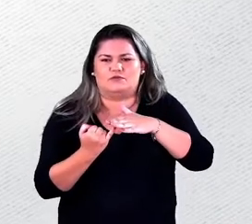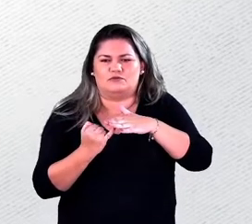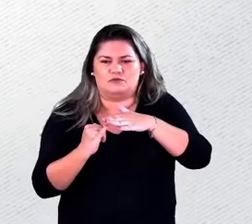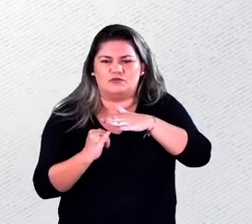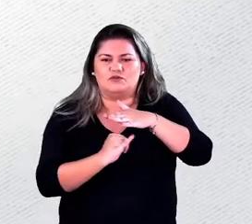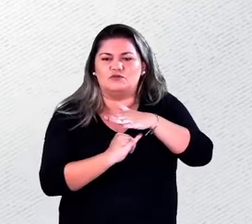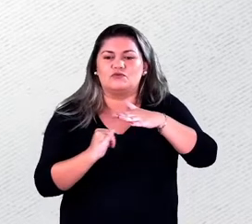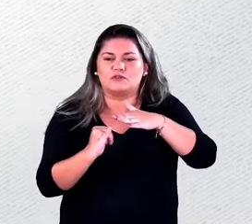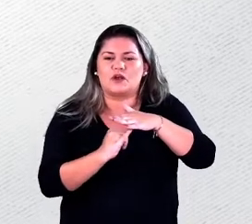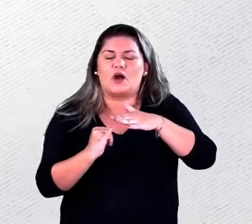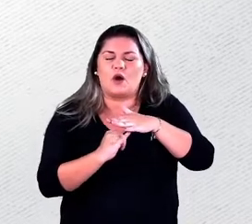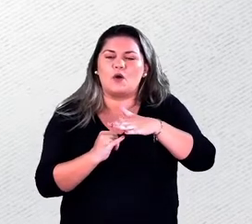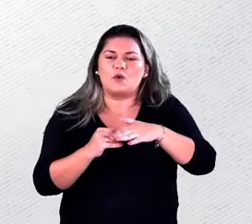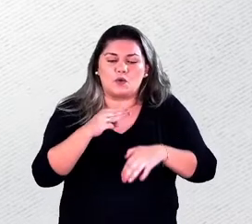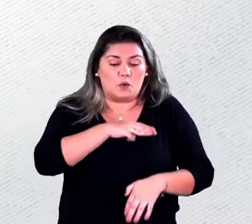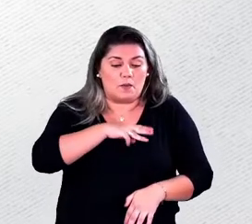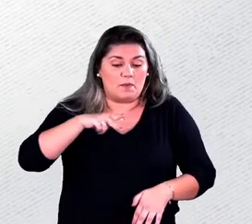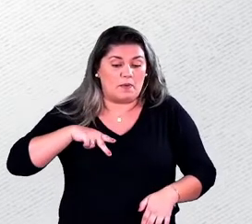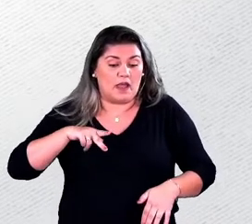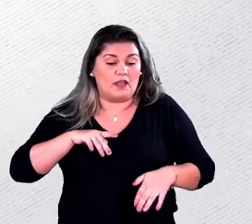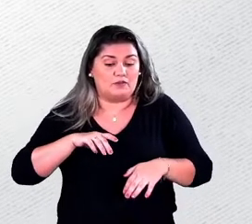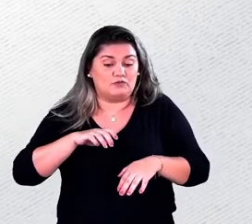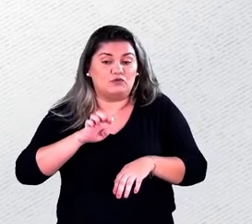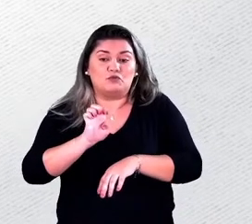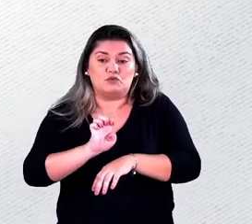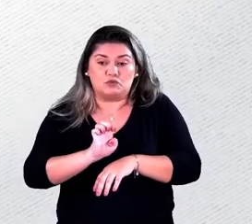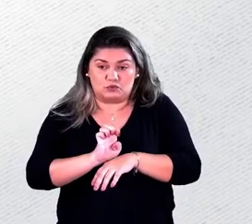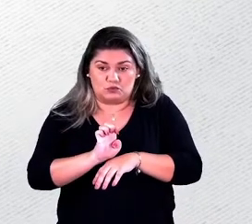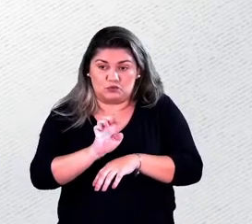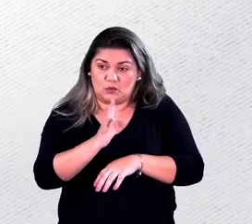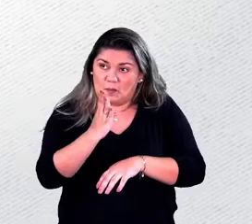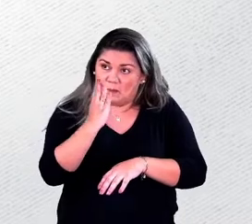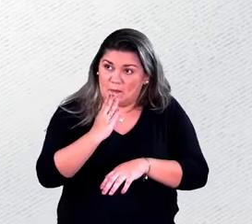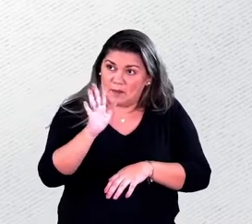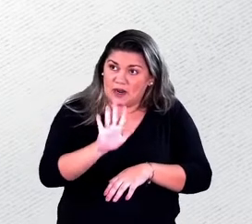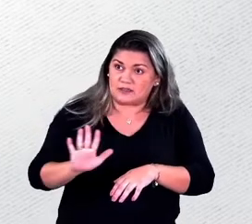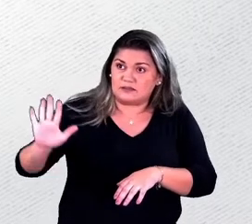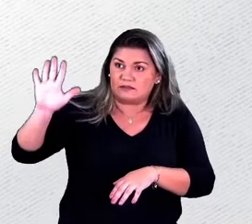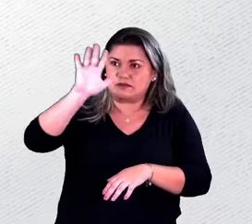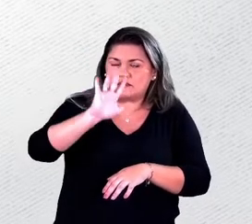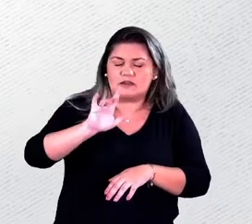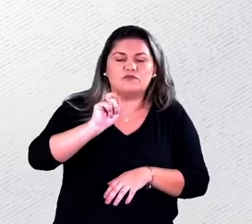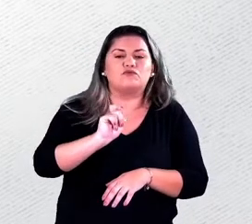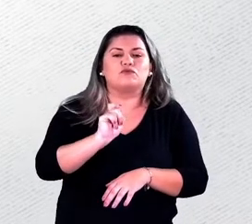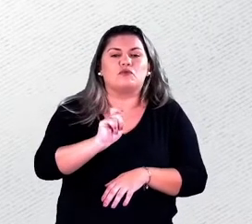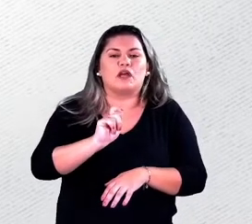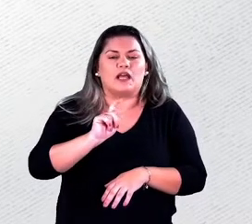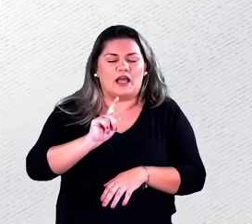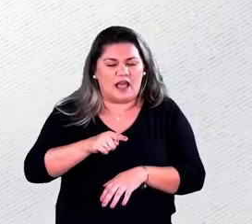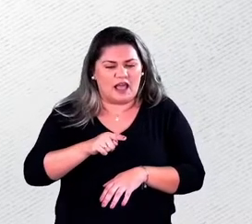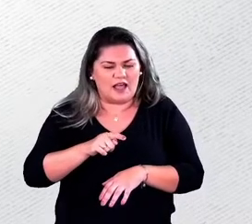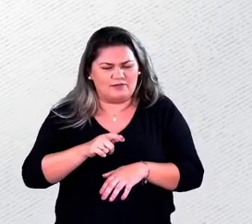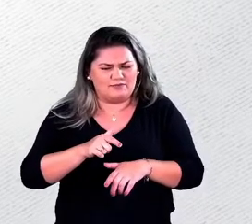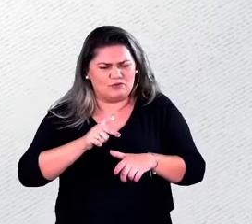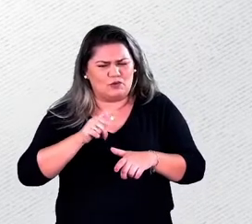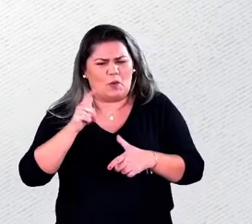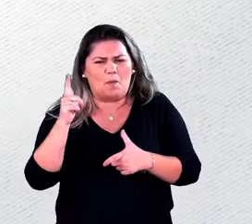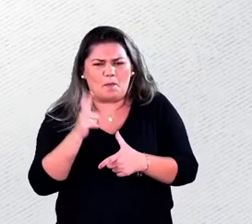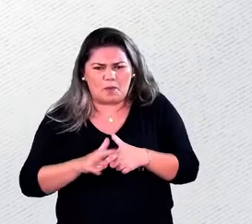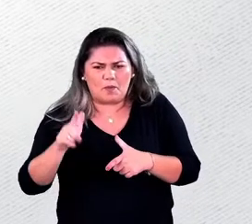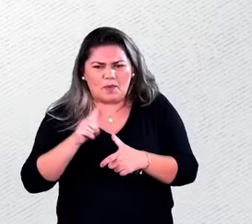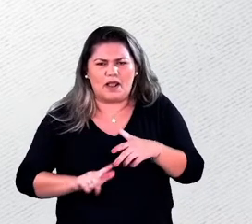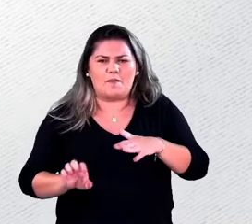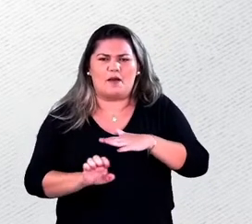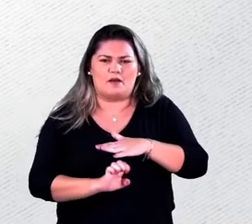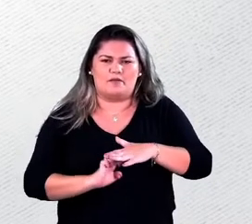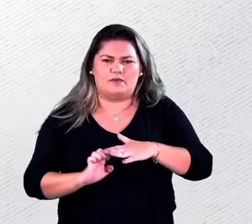Público do Estado brasileiro no que toca ao tratamento da crise da empresa todo